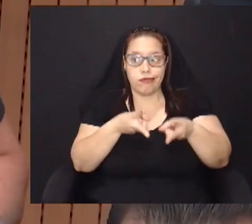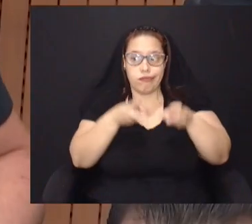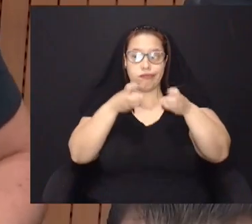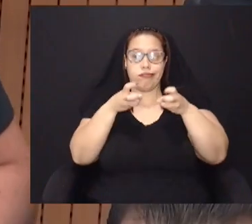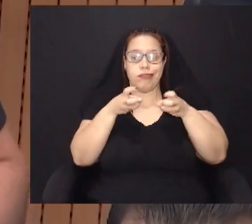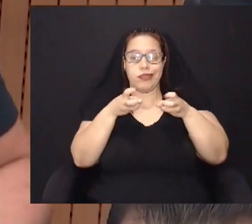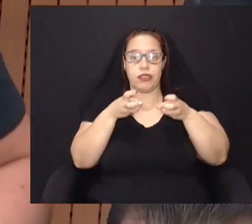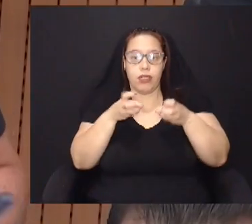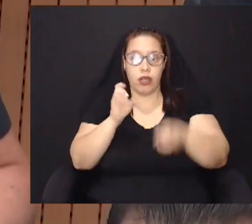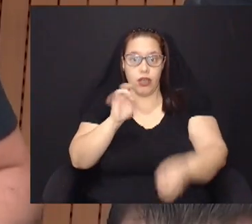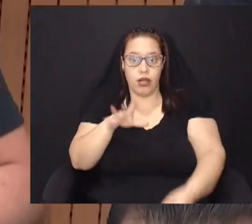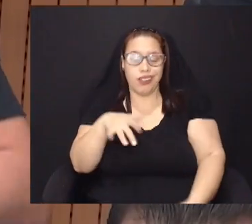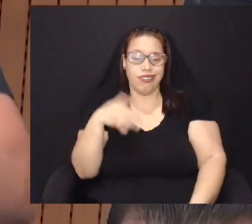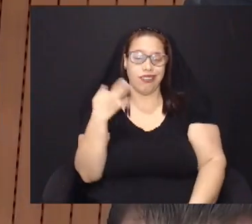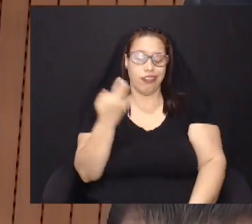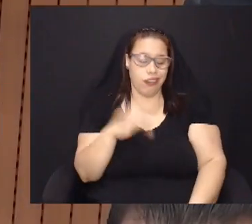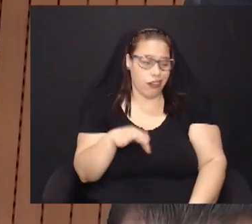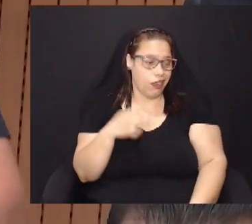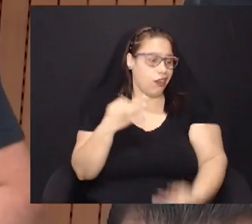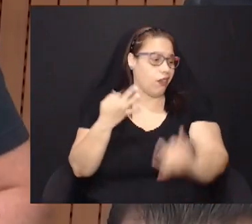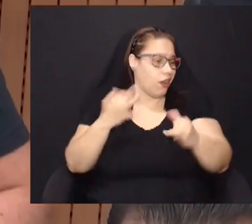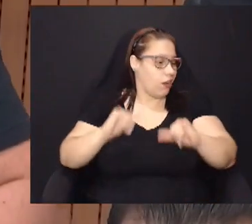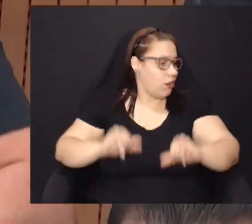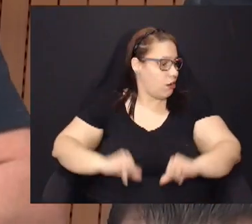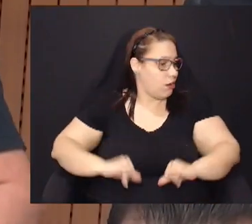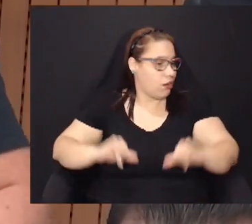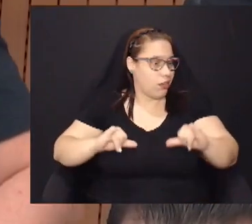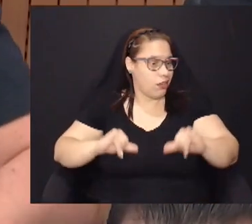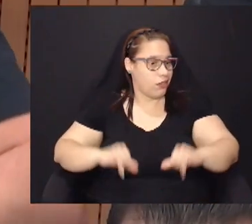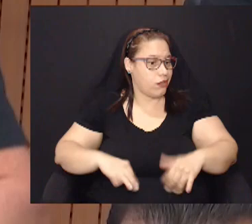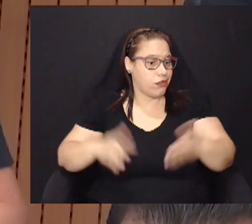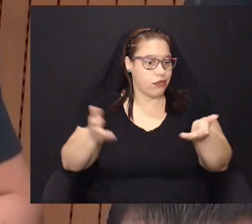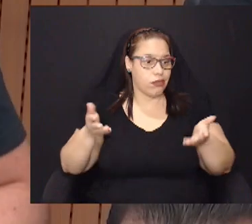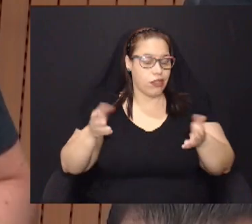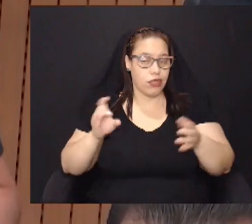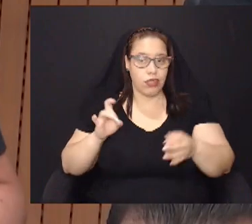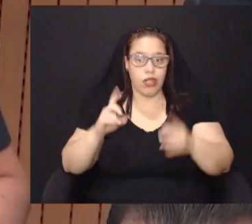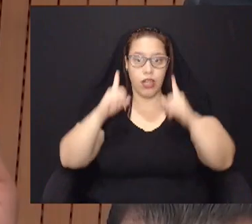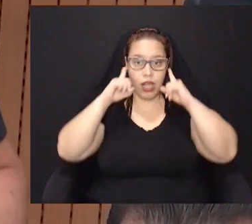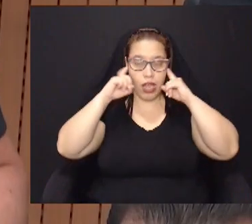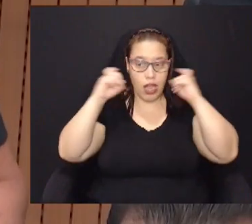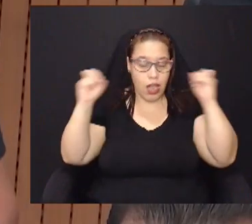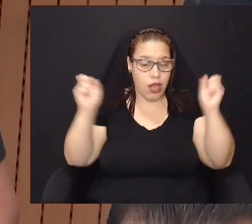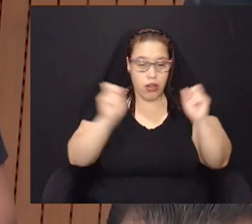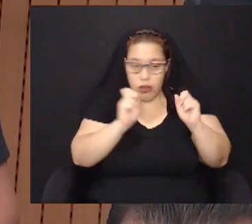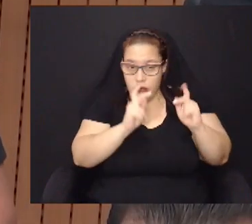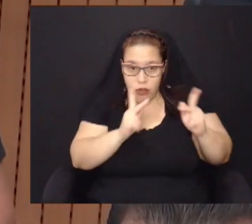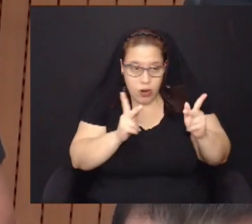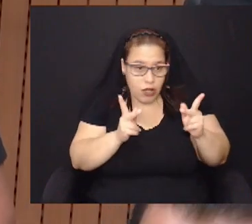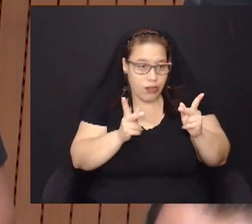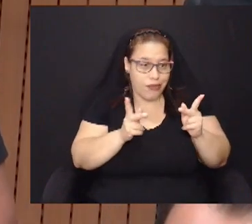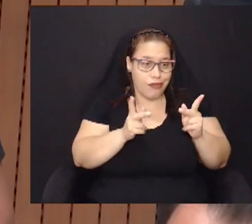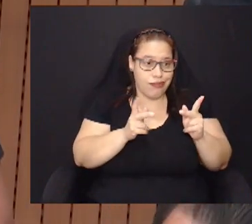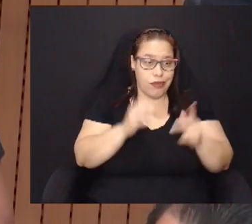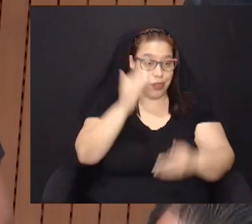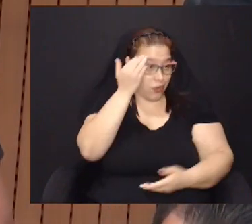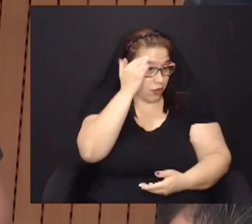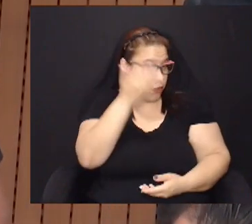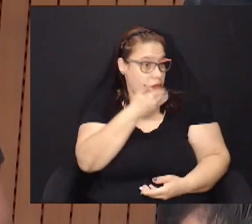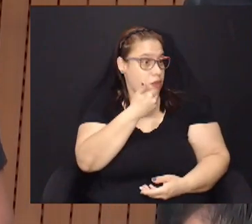a gente apanha, e de repente lá embaixo é som alto e está tudo bem, sabe? É isso que eu queria entender um pouco